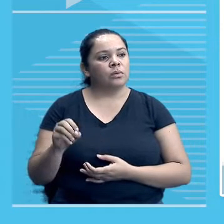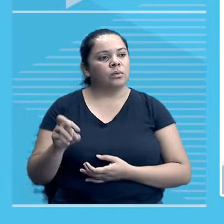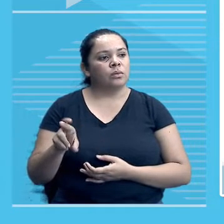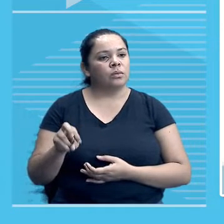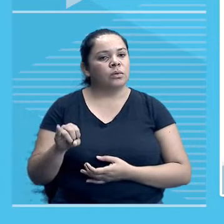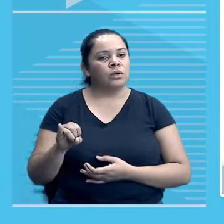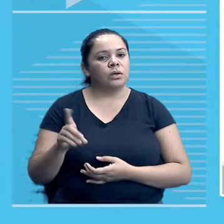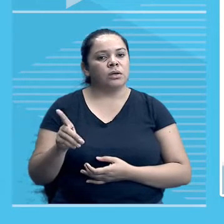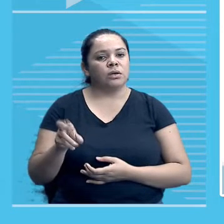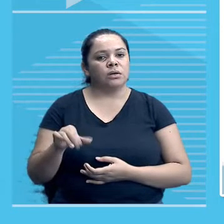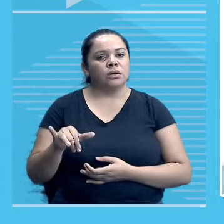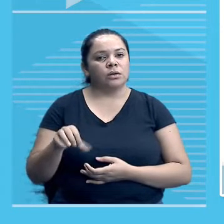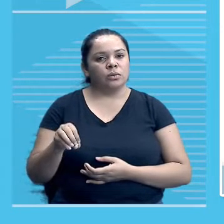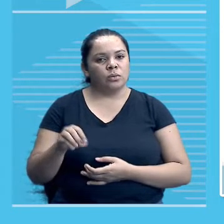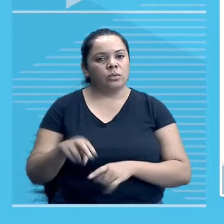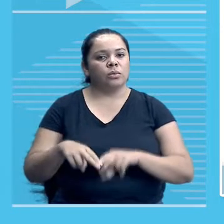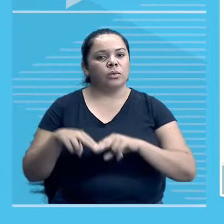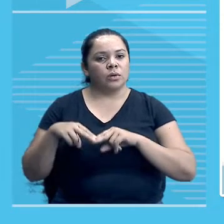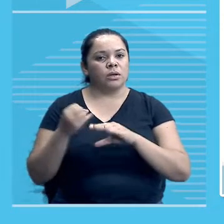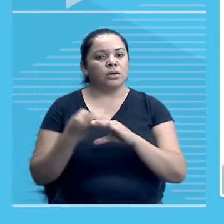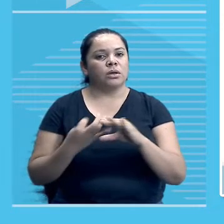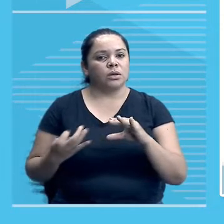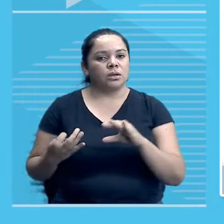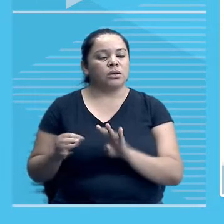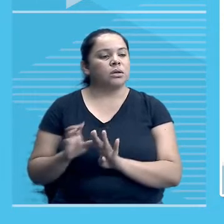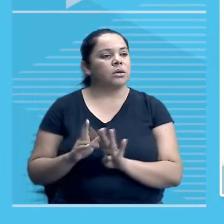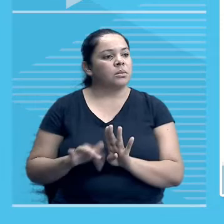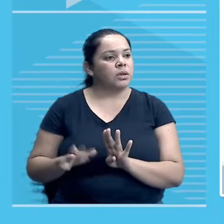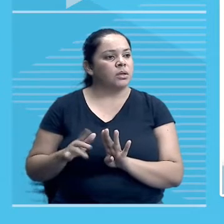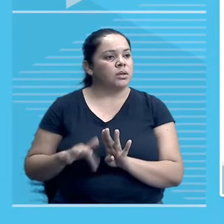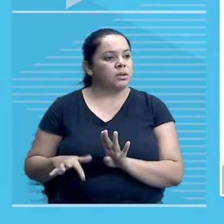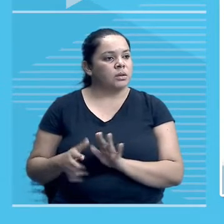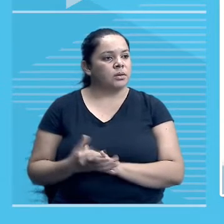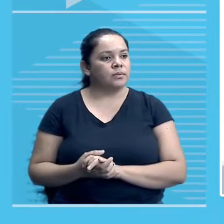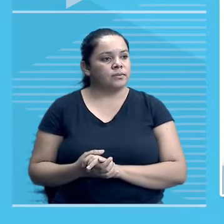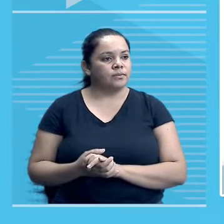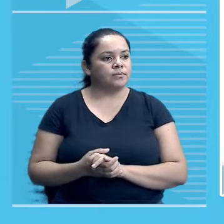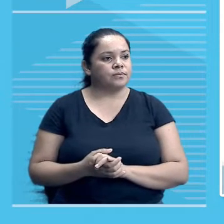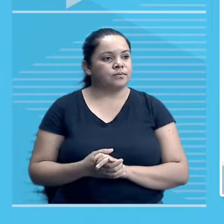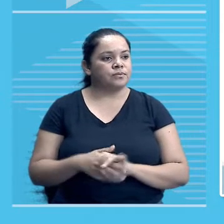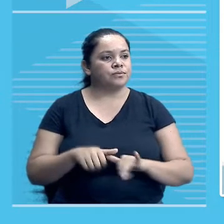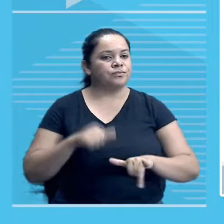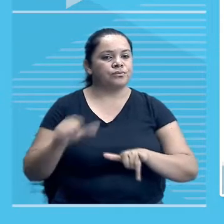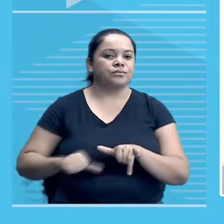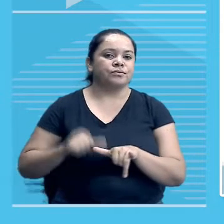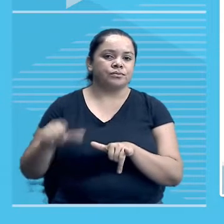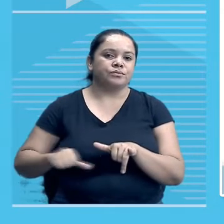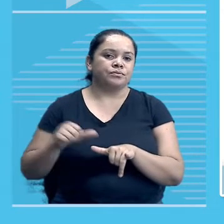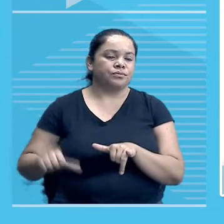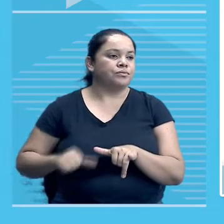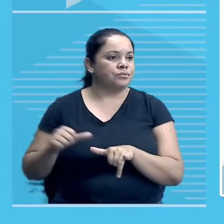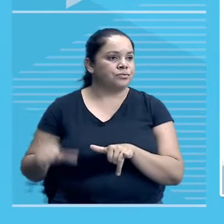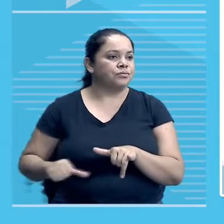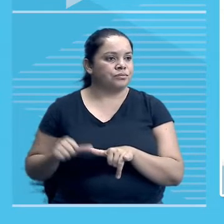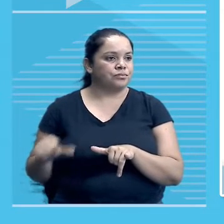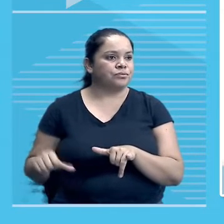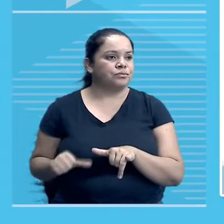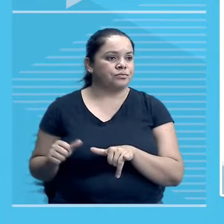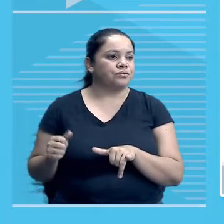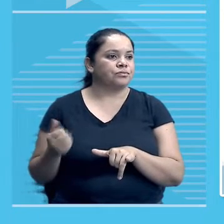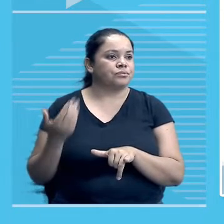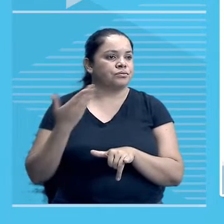básico. Então, olha a reação que acontece, ó. É o bicarbonato de sódio reagindo com